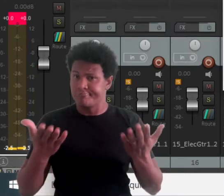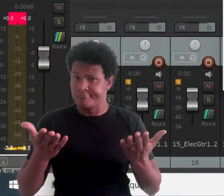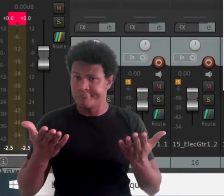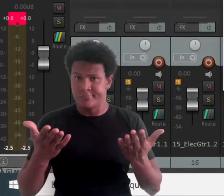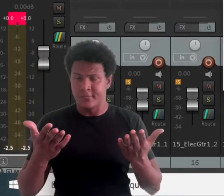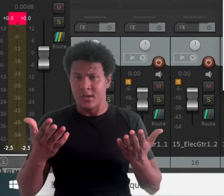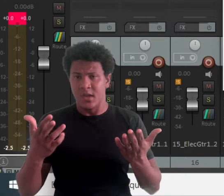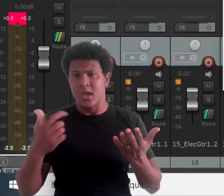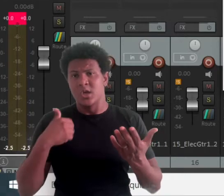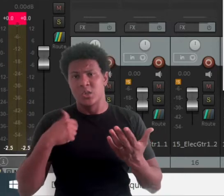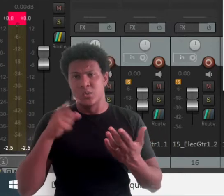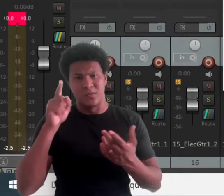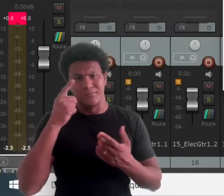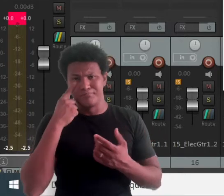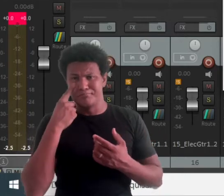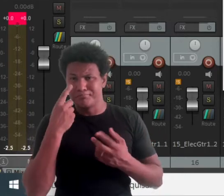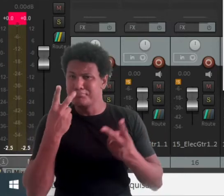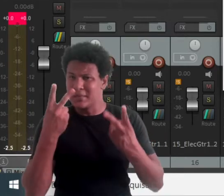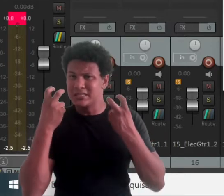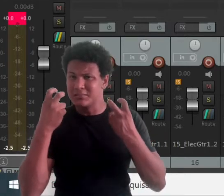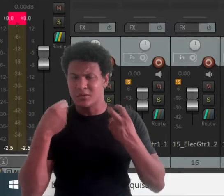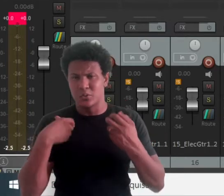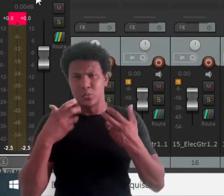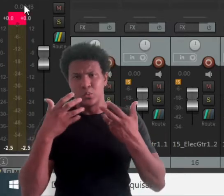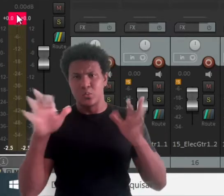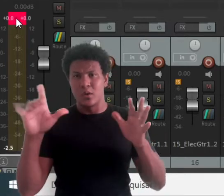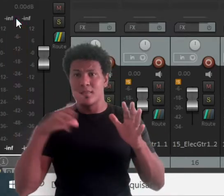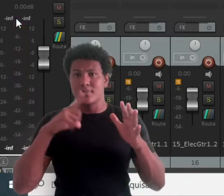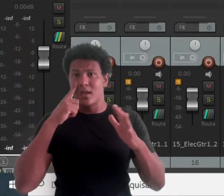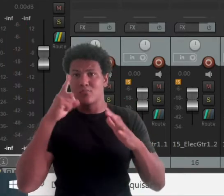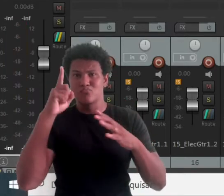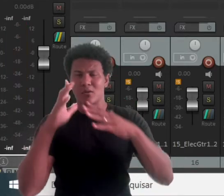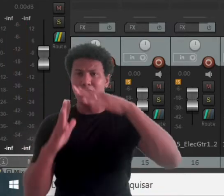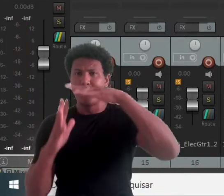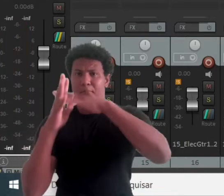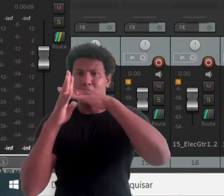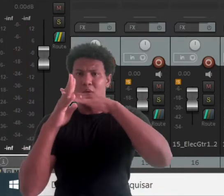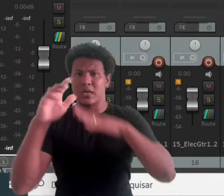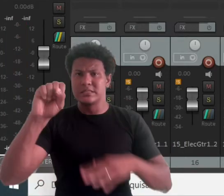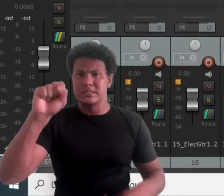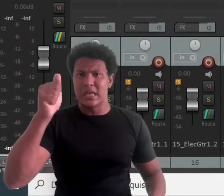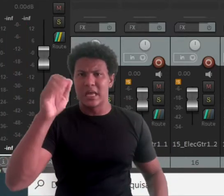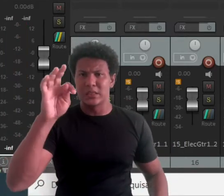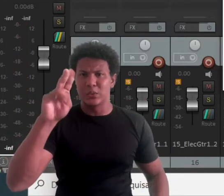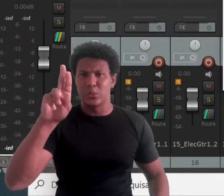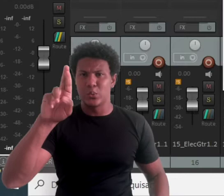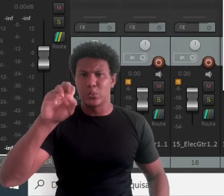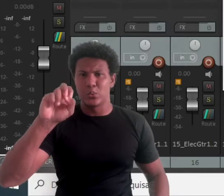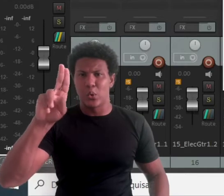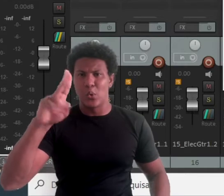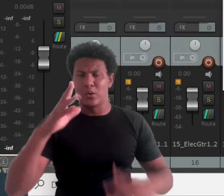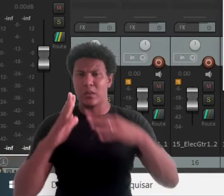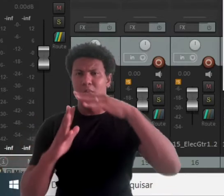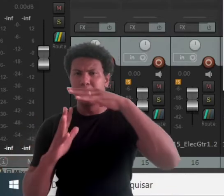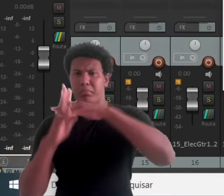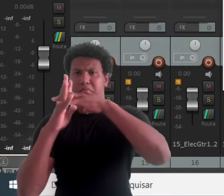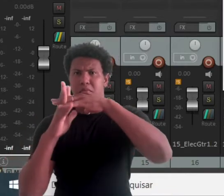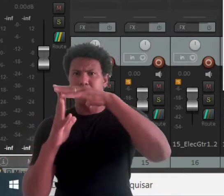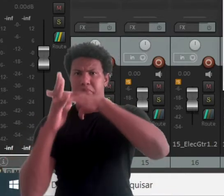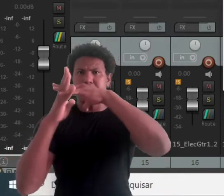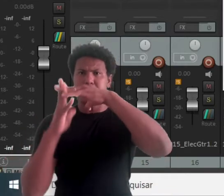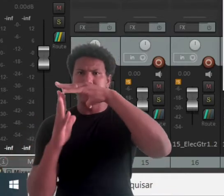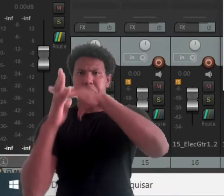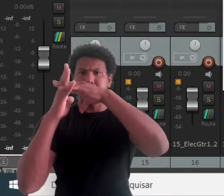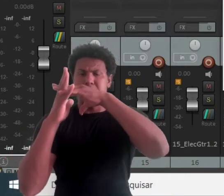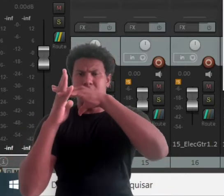Viu? E não é isso que eu quero, né? Ela até saturou aqui, ó. Vocês estão vendo que ela saturou, certo? Então o que eu quero é